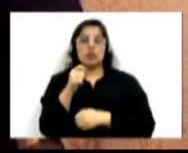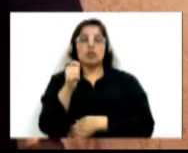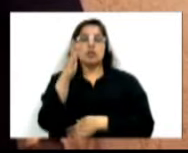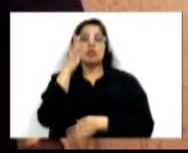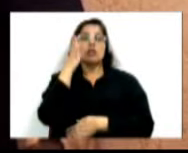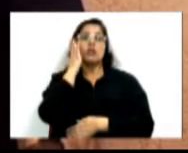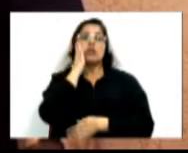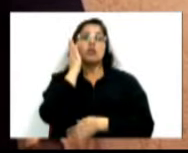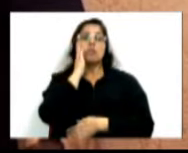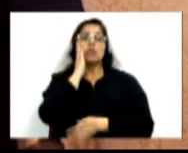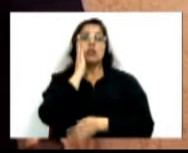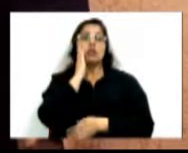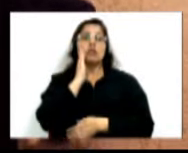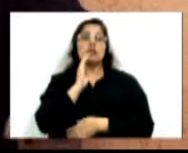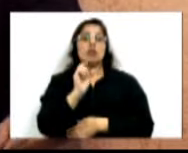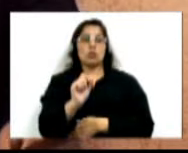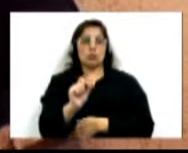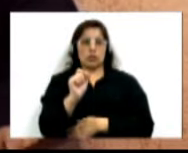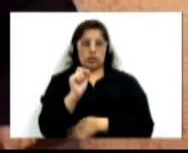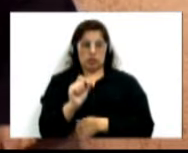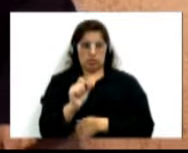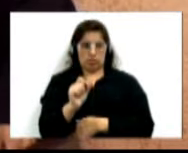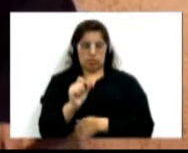e reputação ilibada.